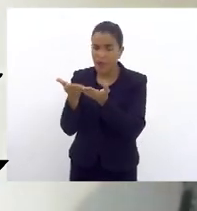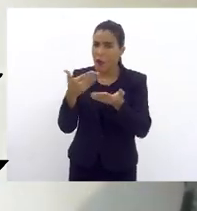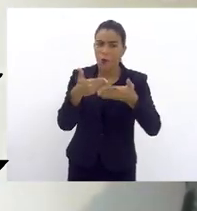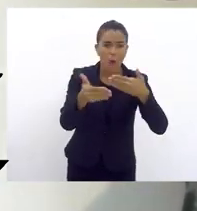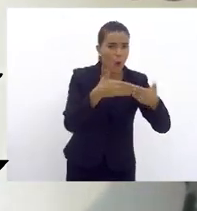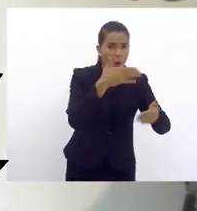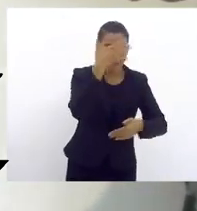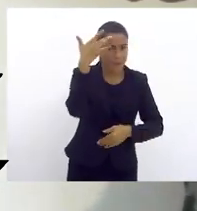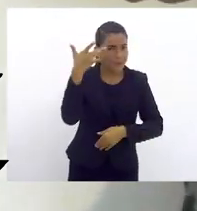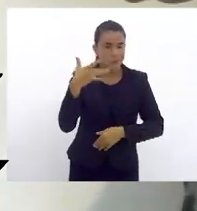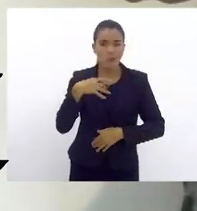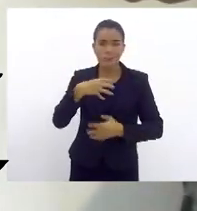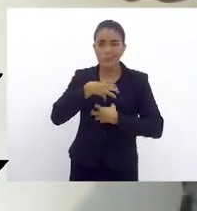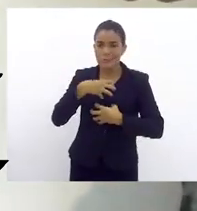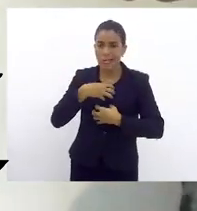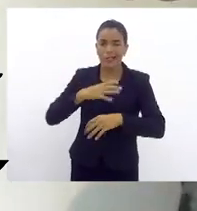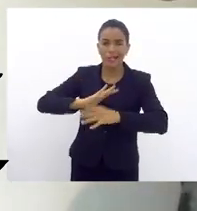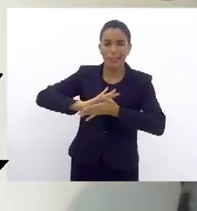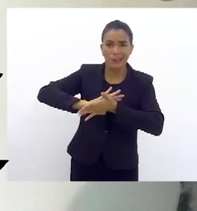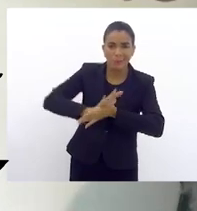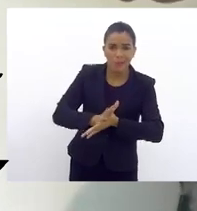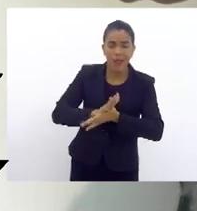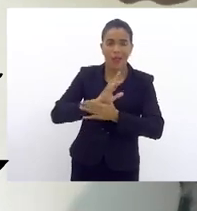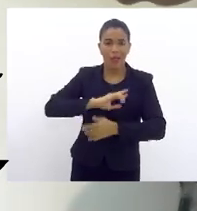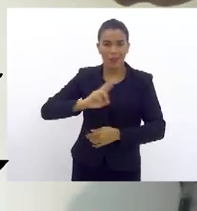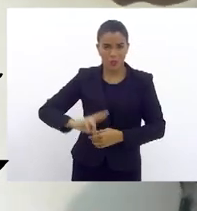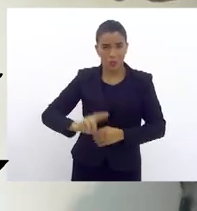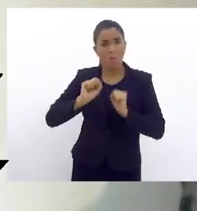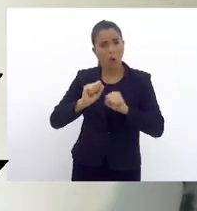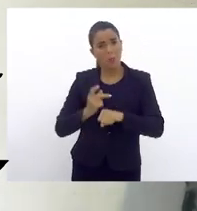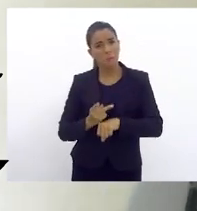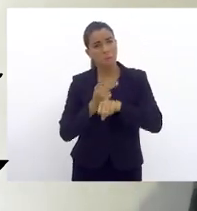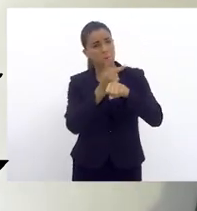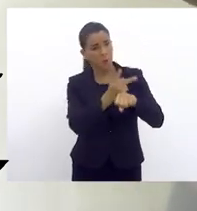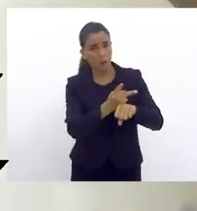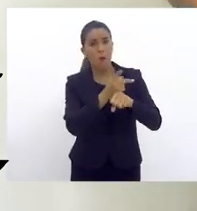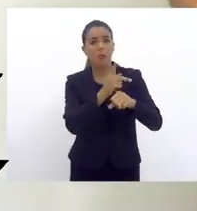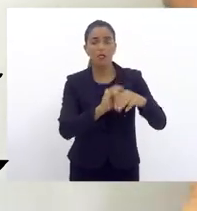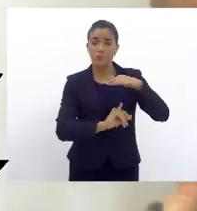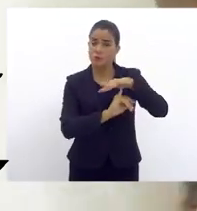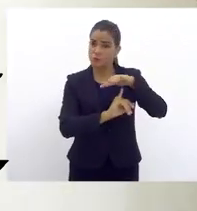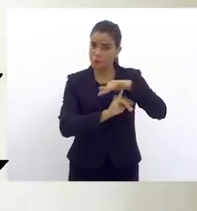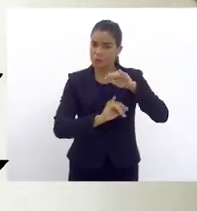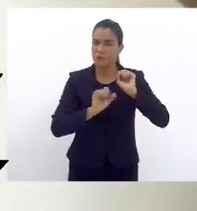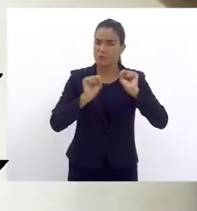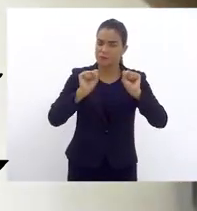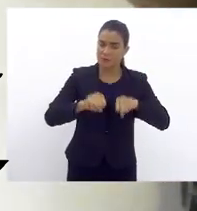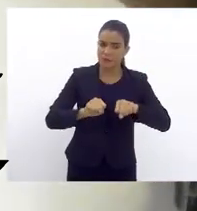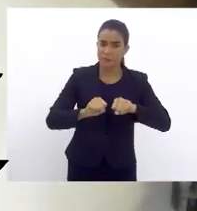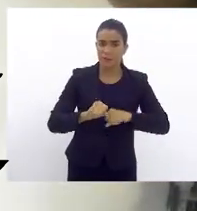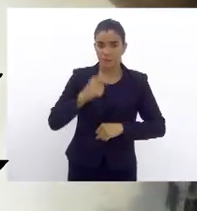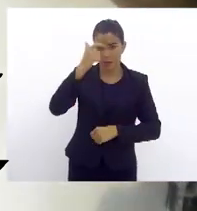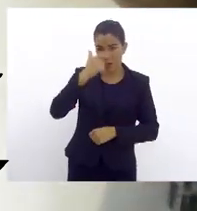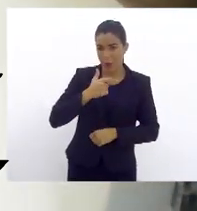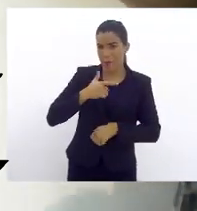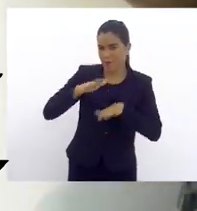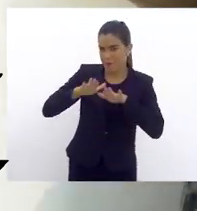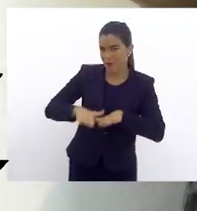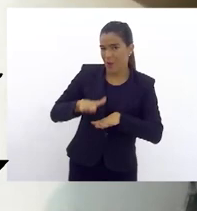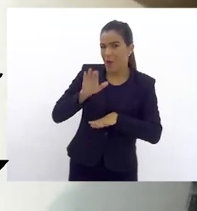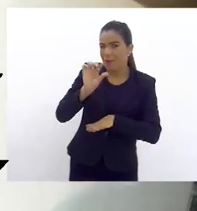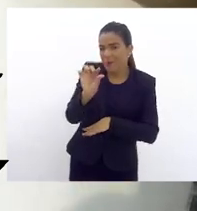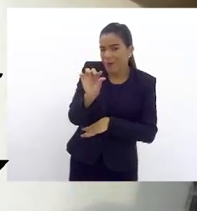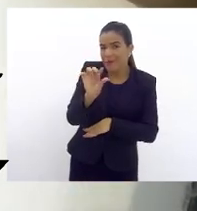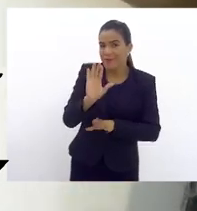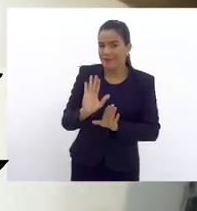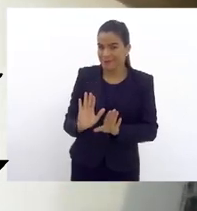quaisquer religiões que se sintam assim e que possam procurar a instituição para esse para esse entendo vou ficar aqui um pouquinho quando